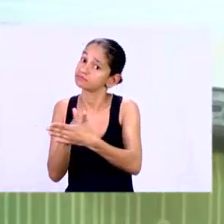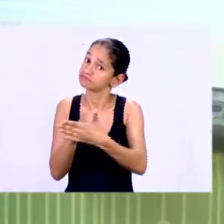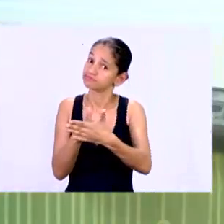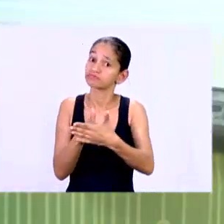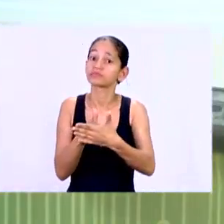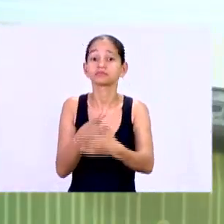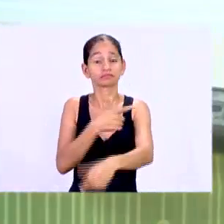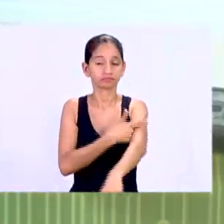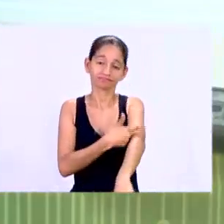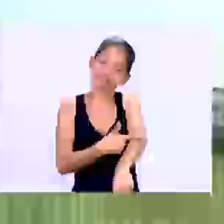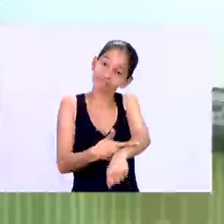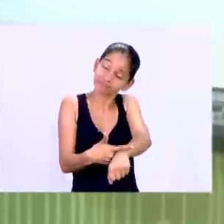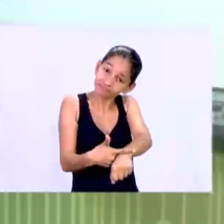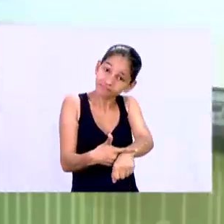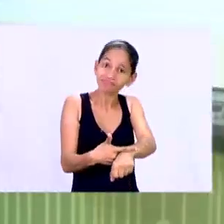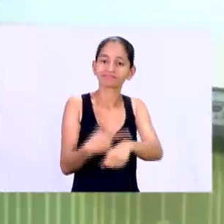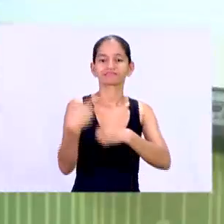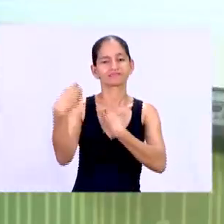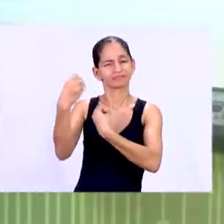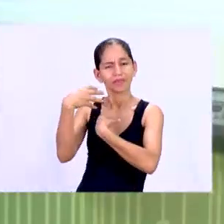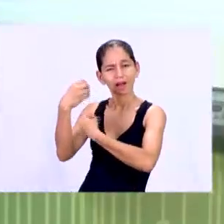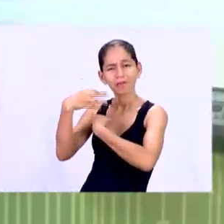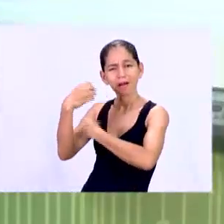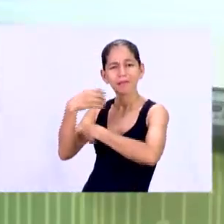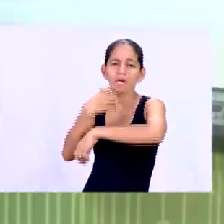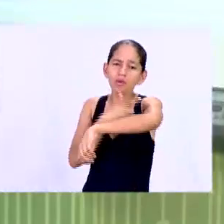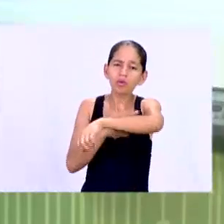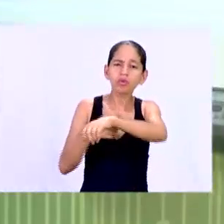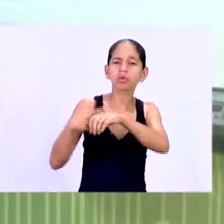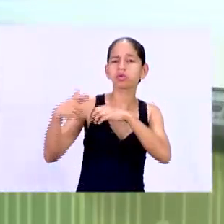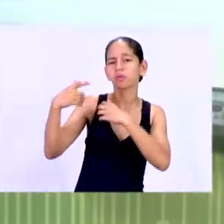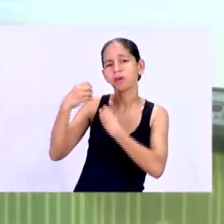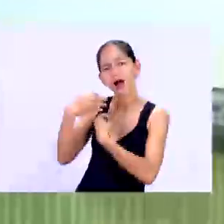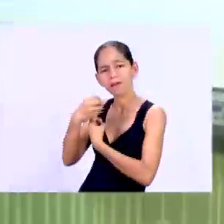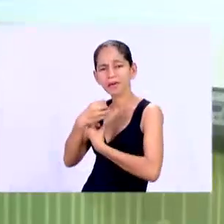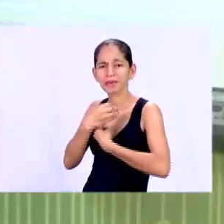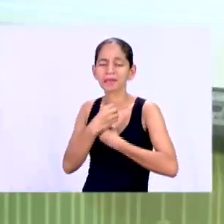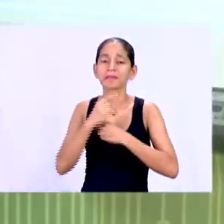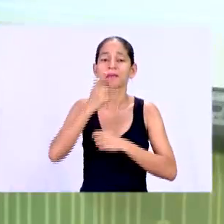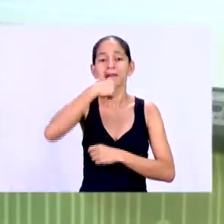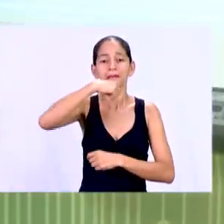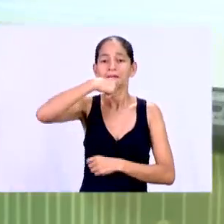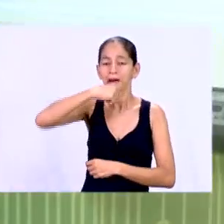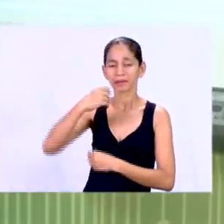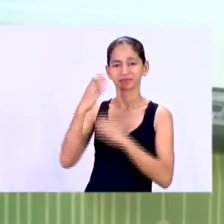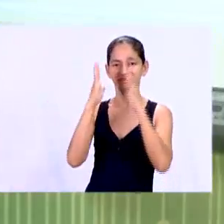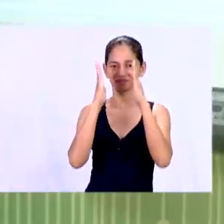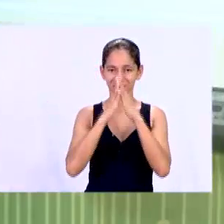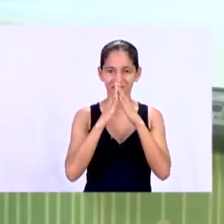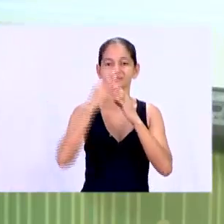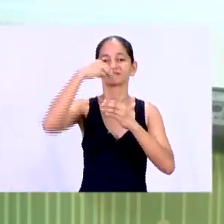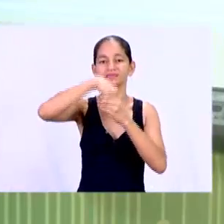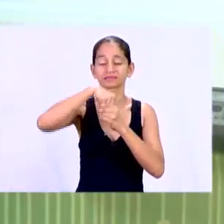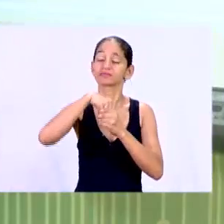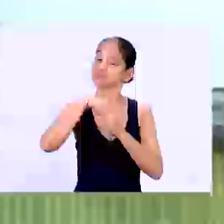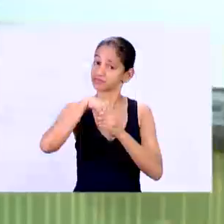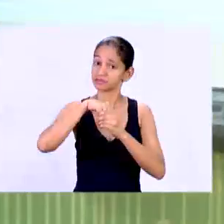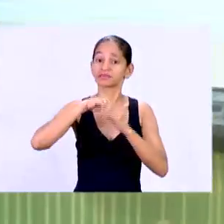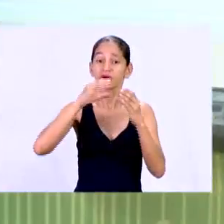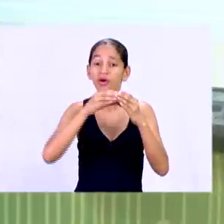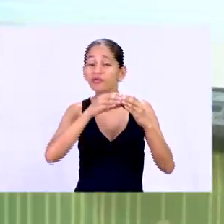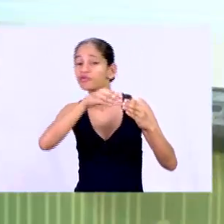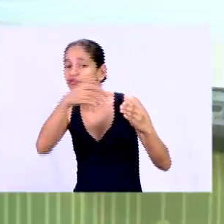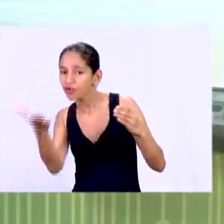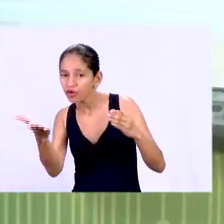somos educados, por isso que é importante uma disciplina como essa, para a gente saber que existe um movimento, né? Existe